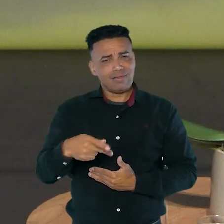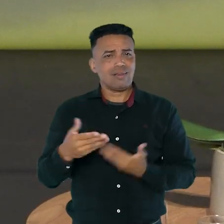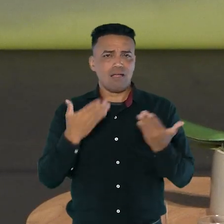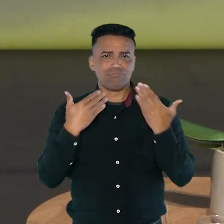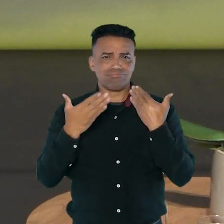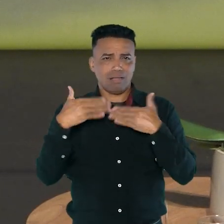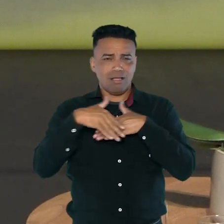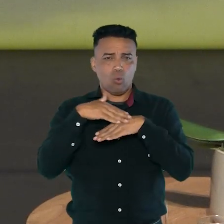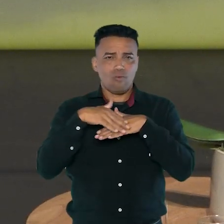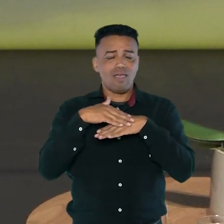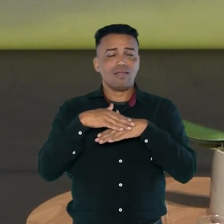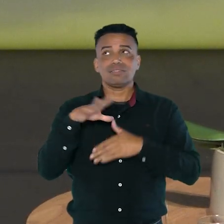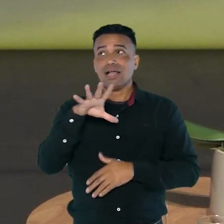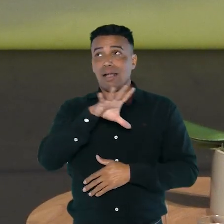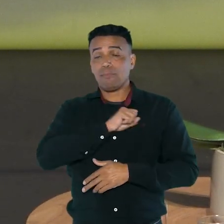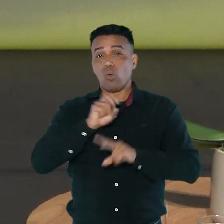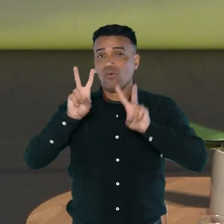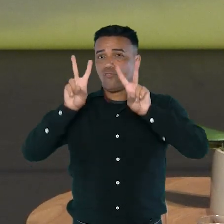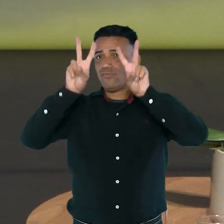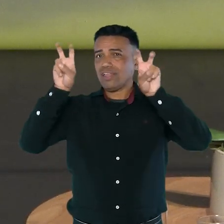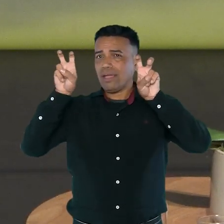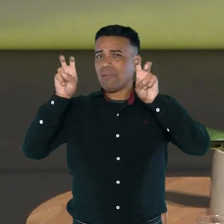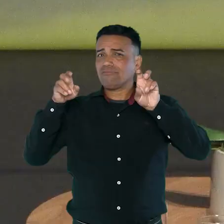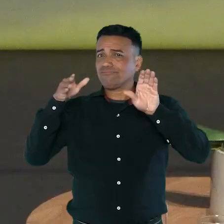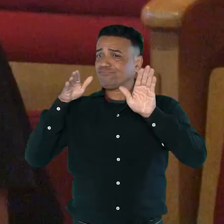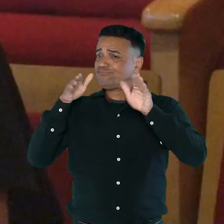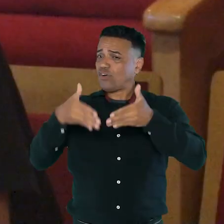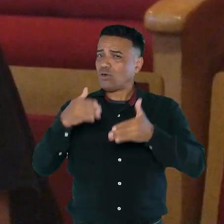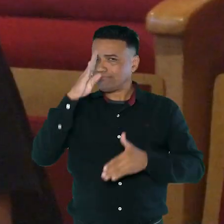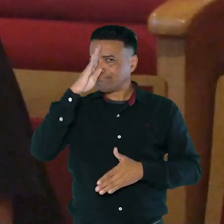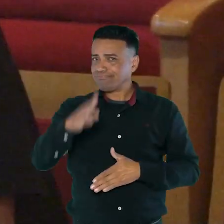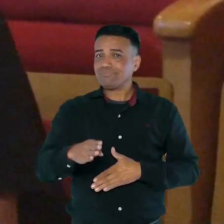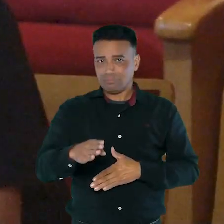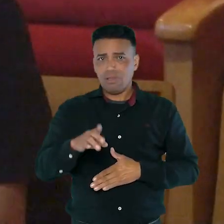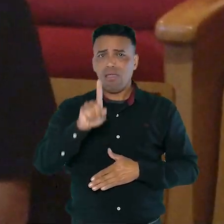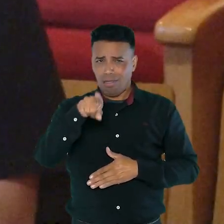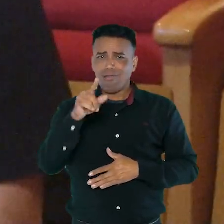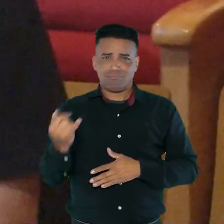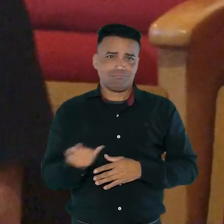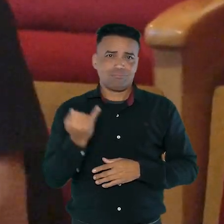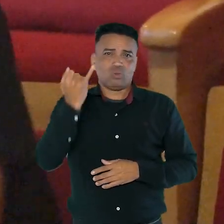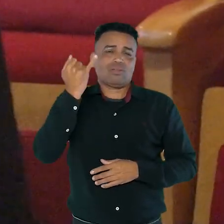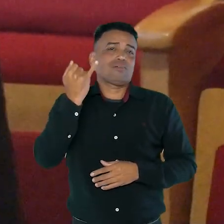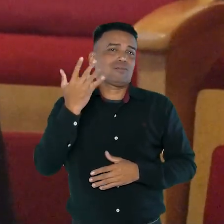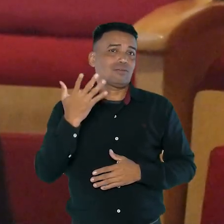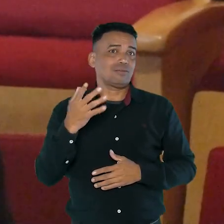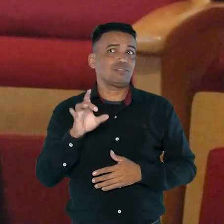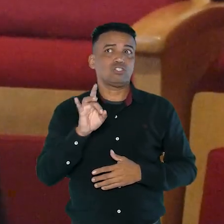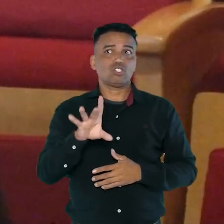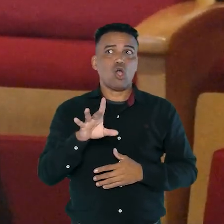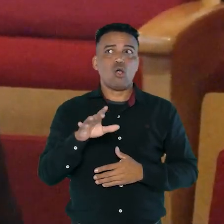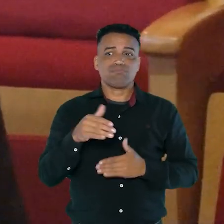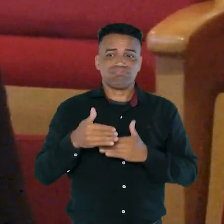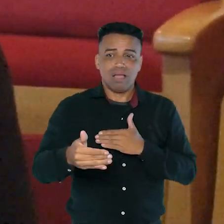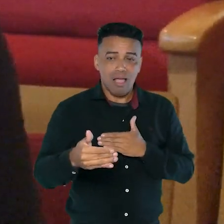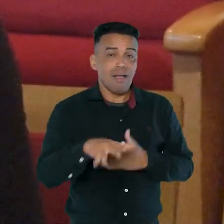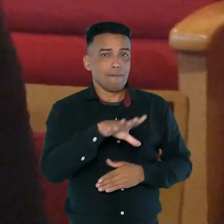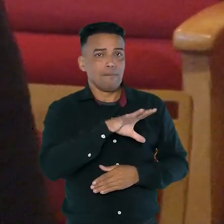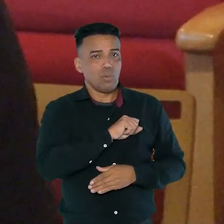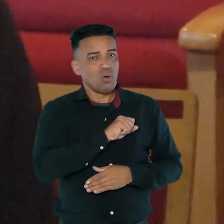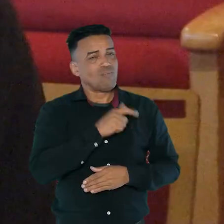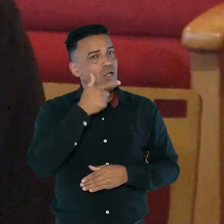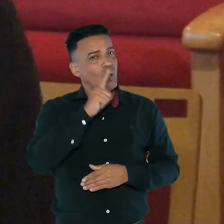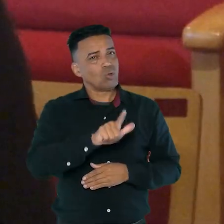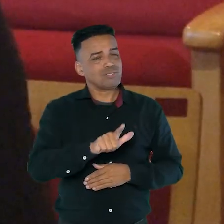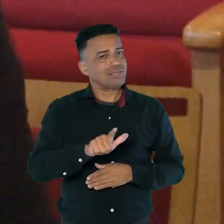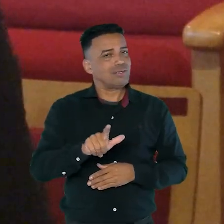nosso bate-papo, né, o amor foi um tema central e certamente é muito importante. E eu acho que só a partir do amor a gente